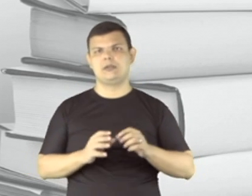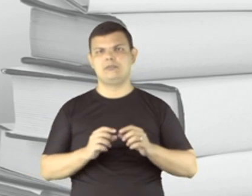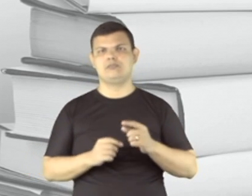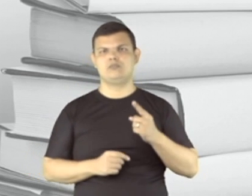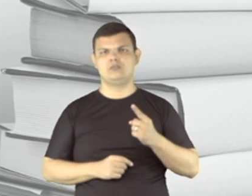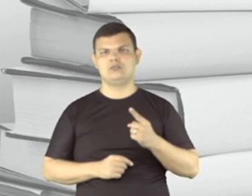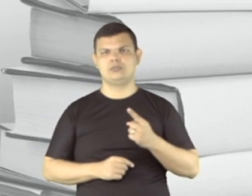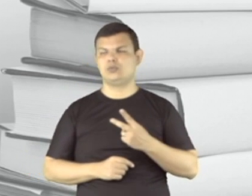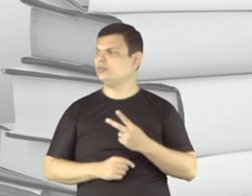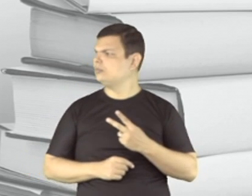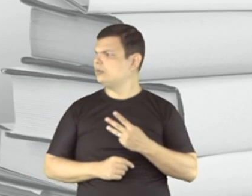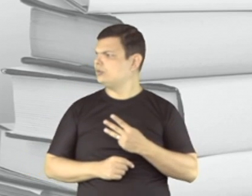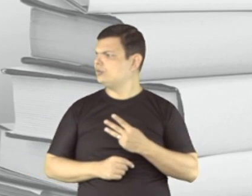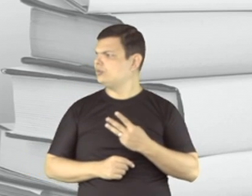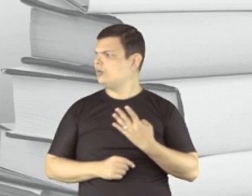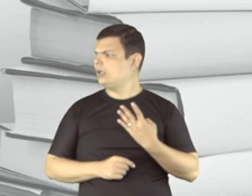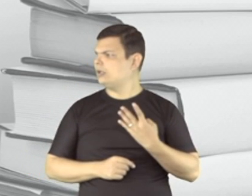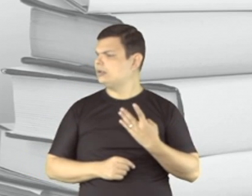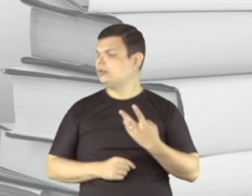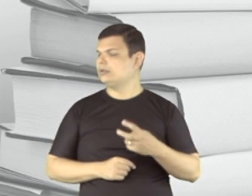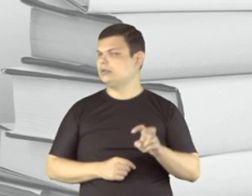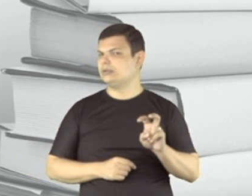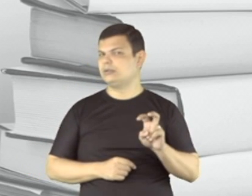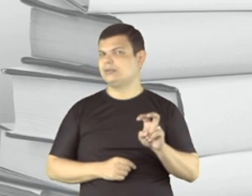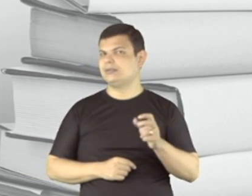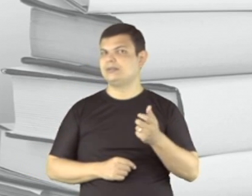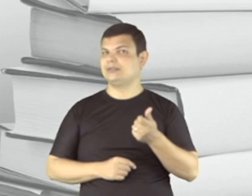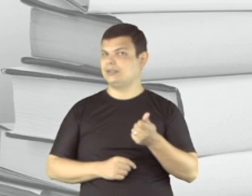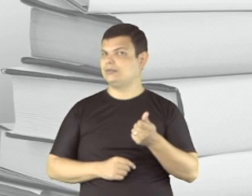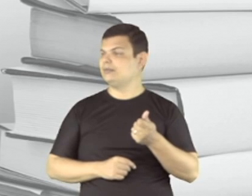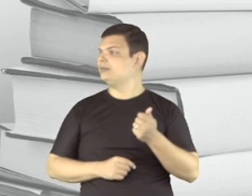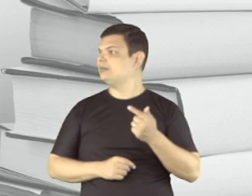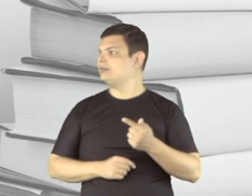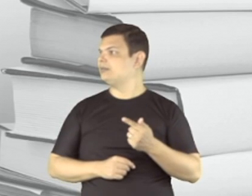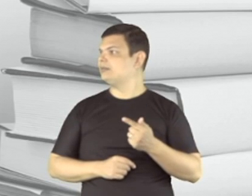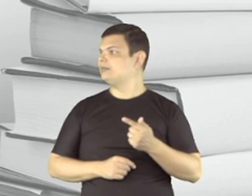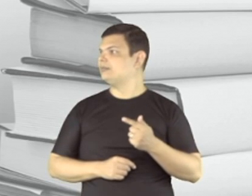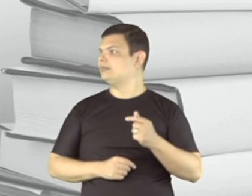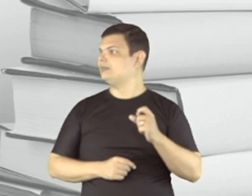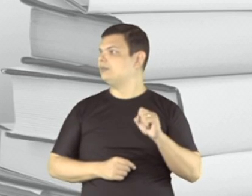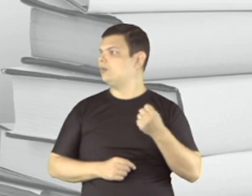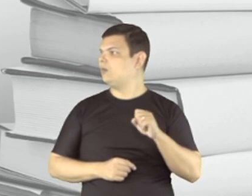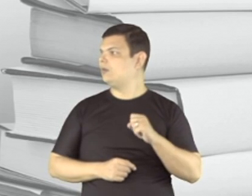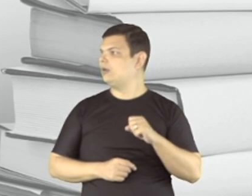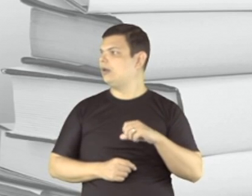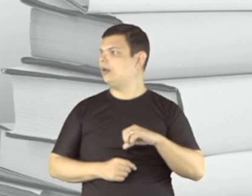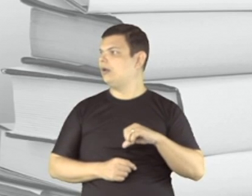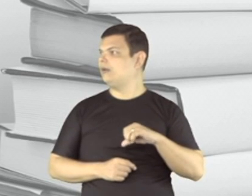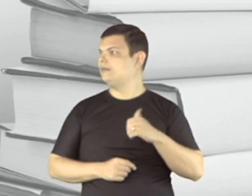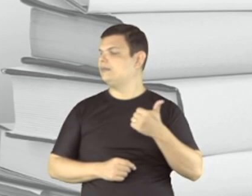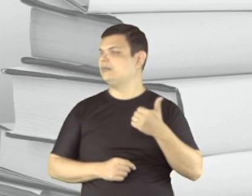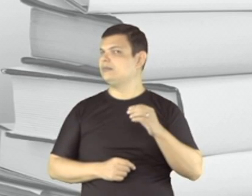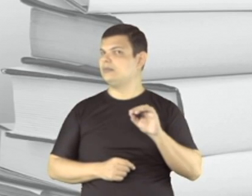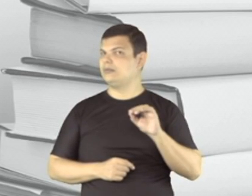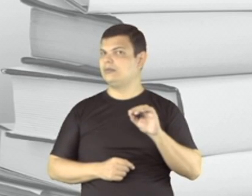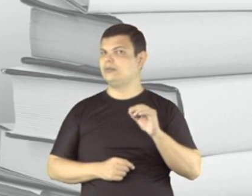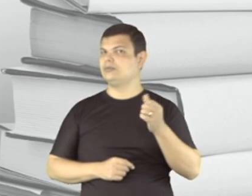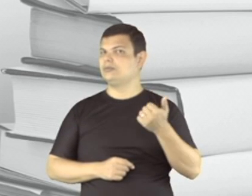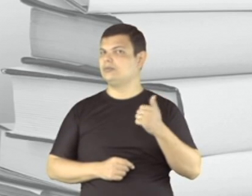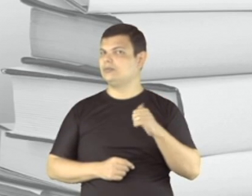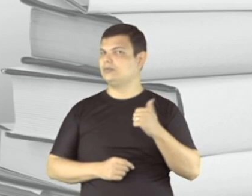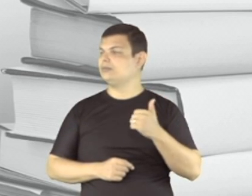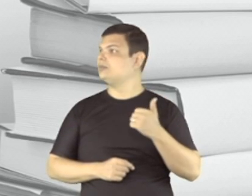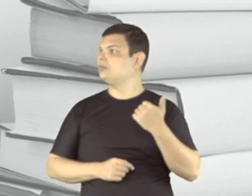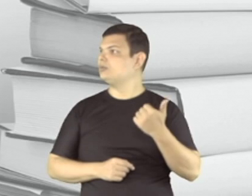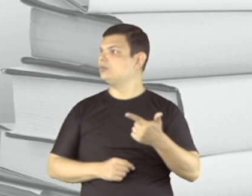1, 2, 3, 4, 5, 6, 7, 8, 9,